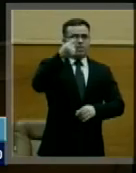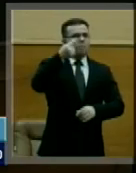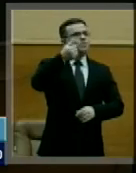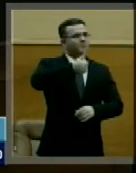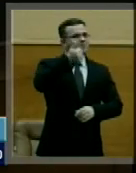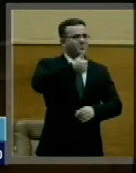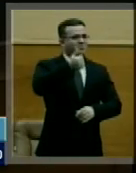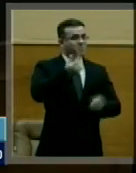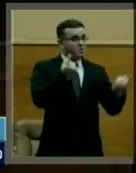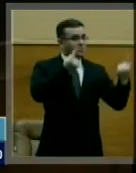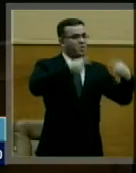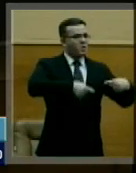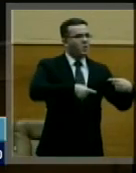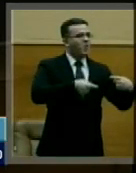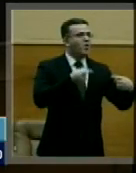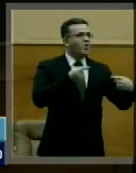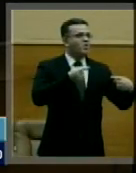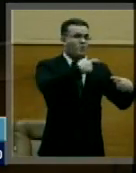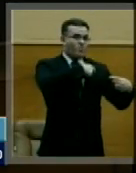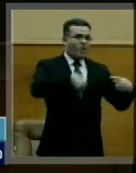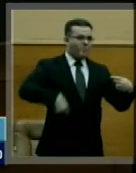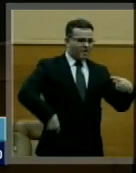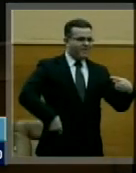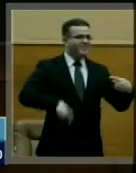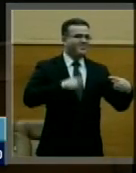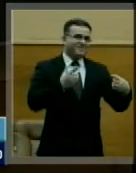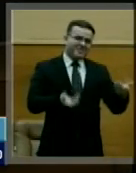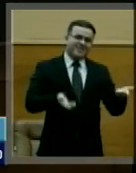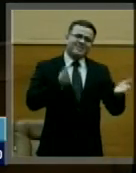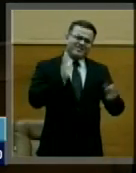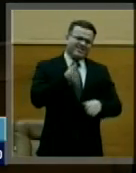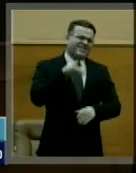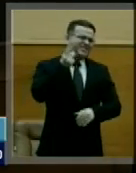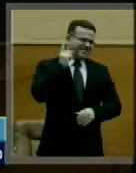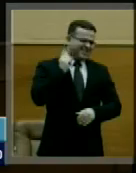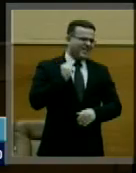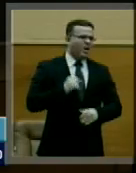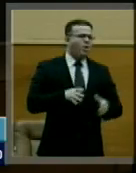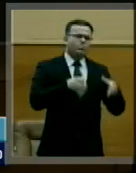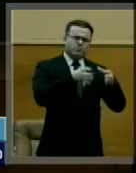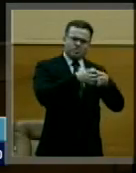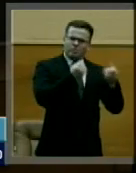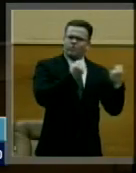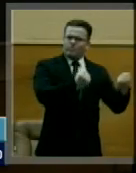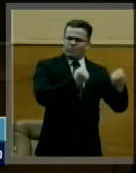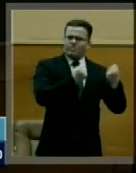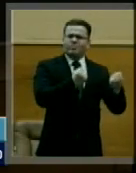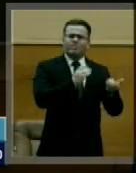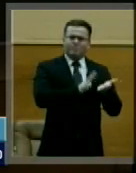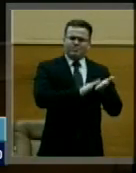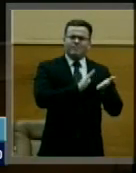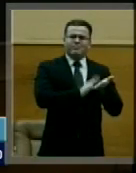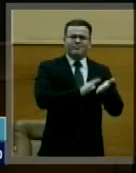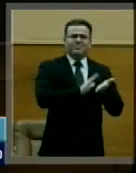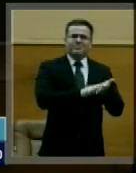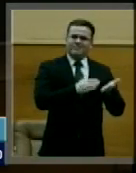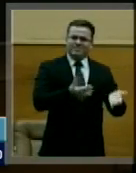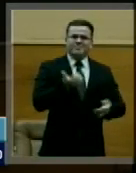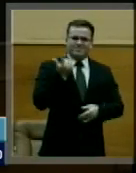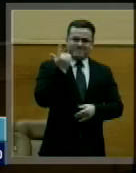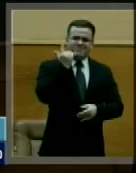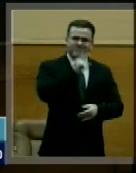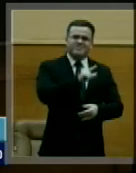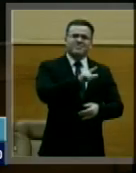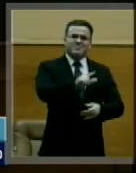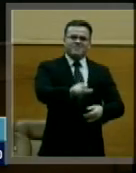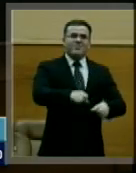no Maracanã, onde, evidentemente, nós perdemos naquela oportunidade. Mas era um grande time e que se consolidou. Exatamente